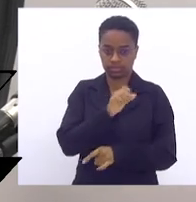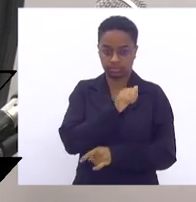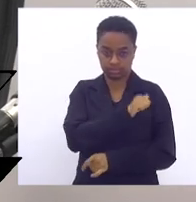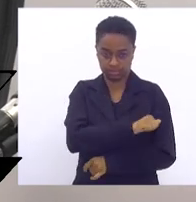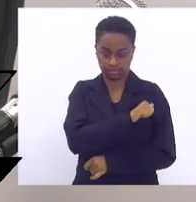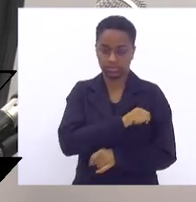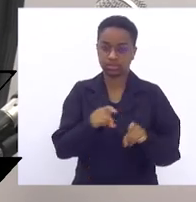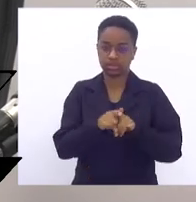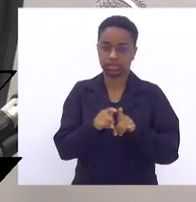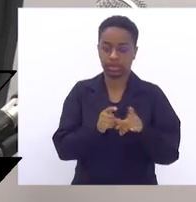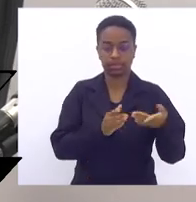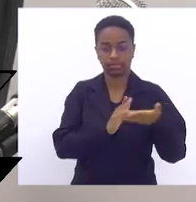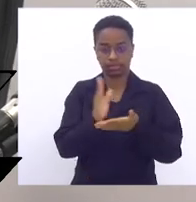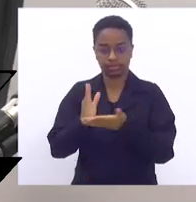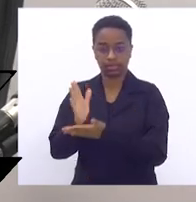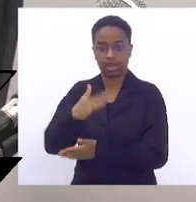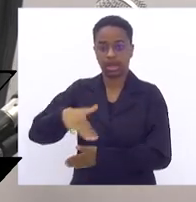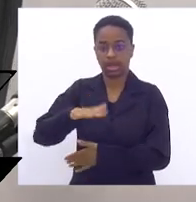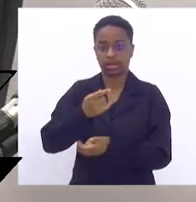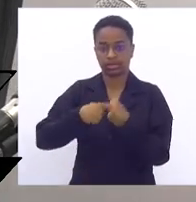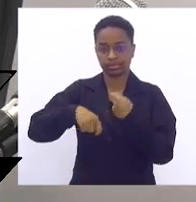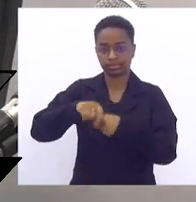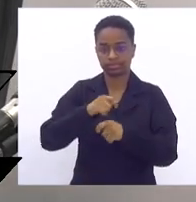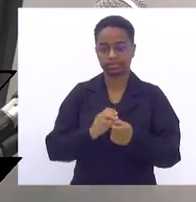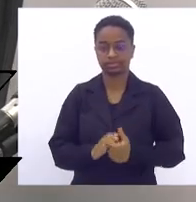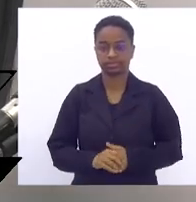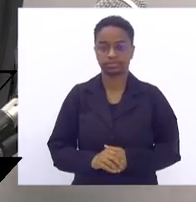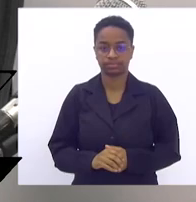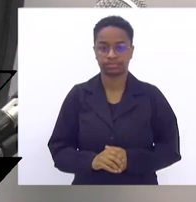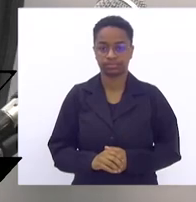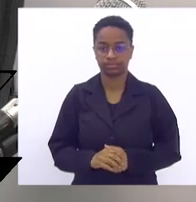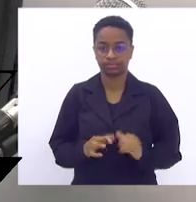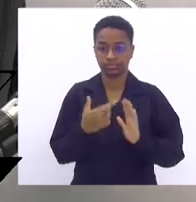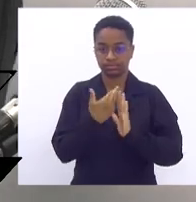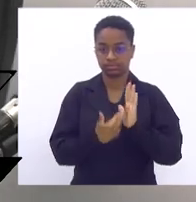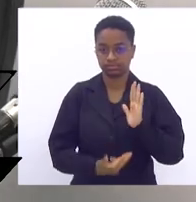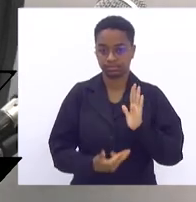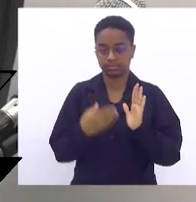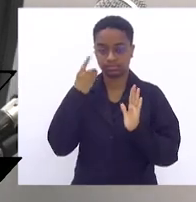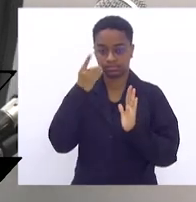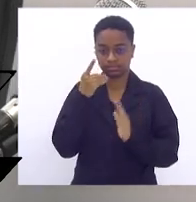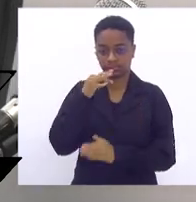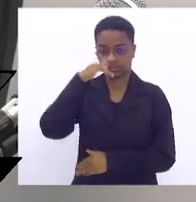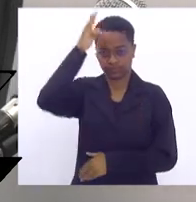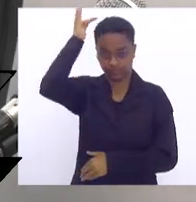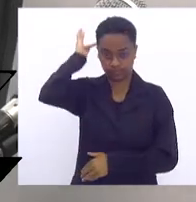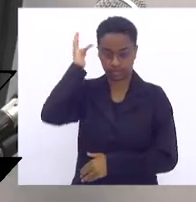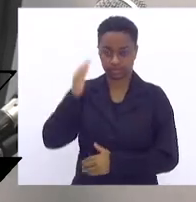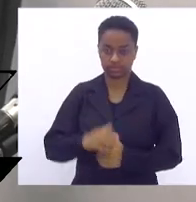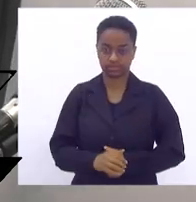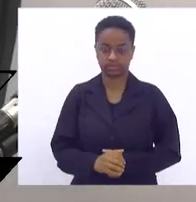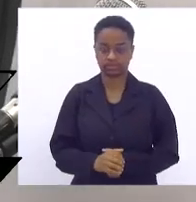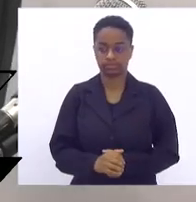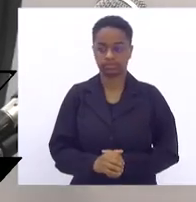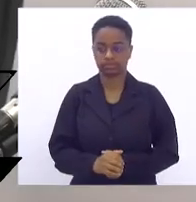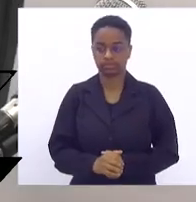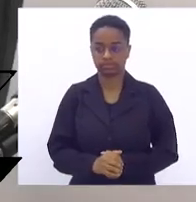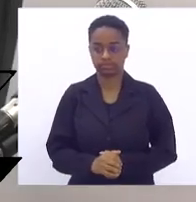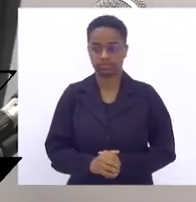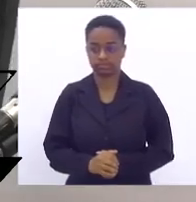sanções administrativas. O relator é o deputado Fred Pacheco,